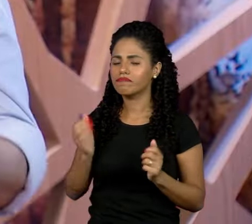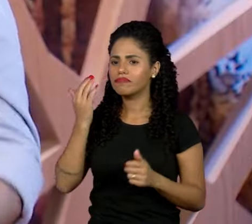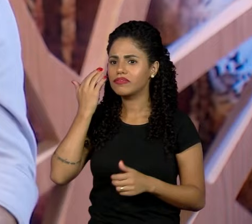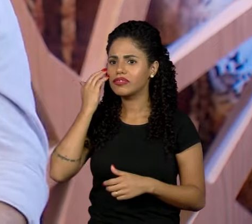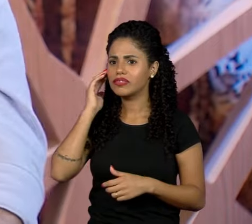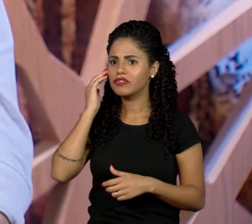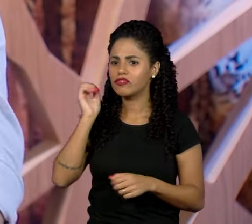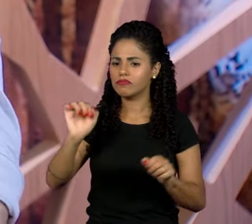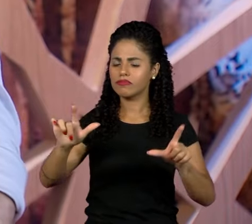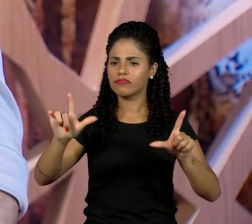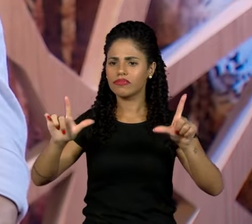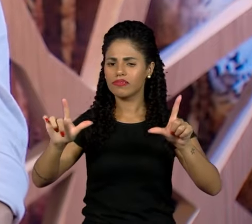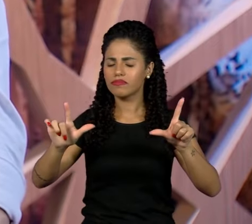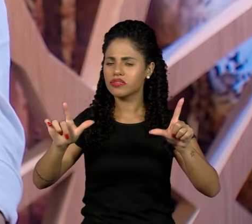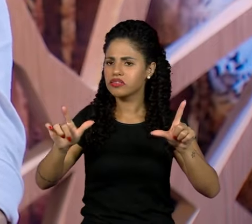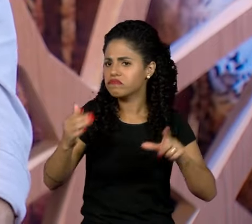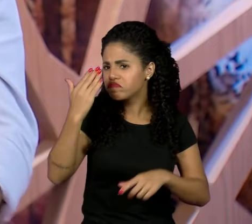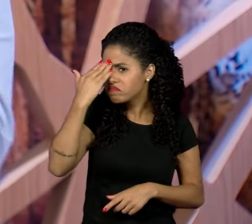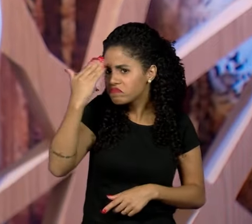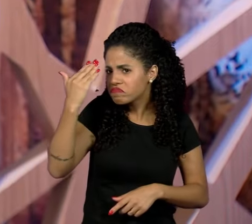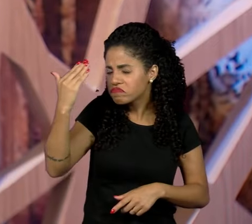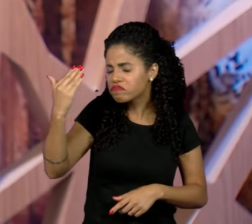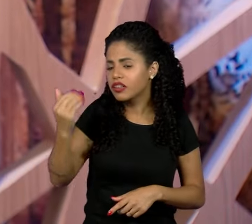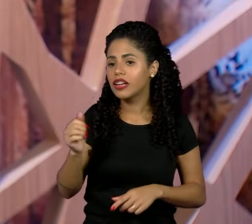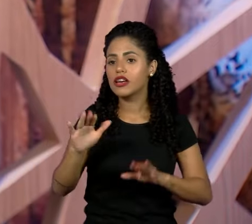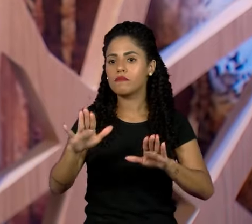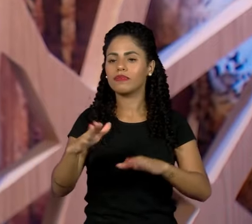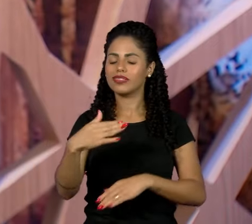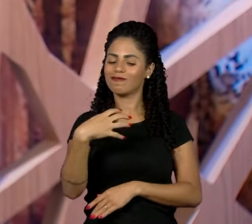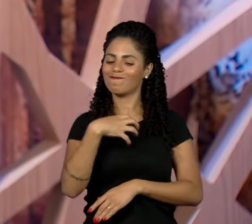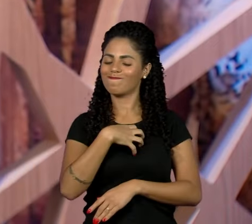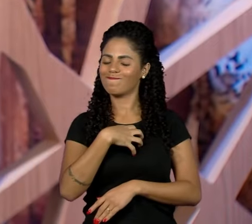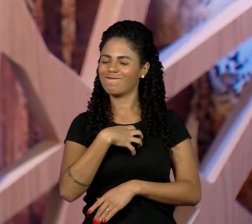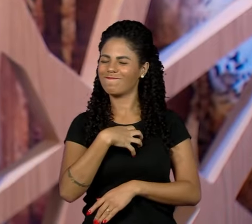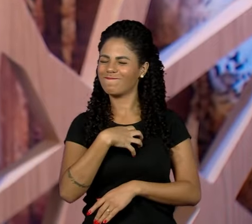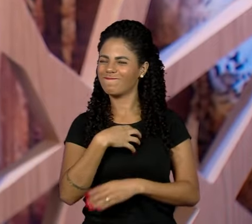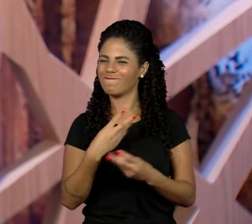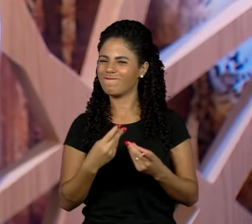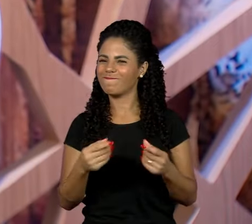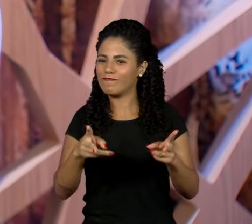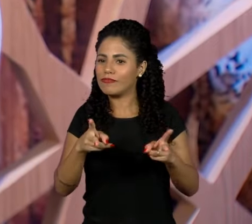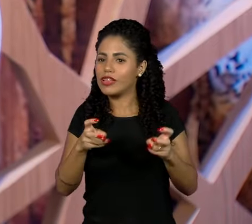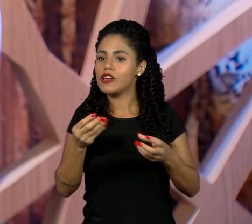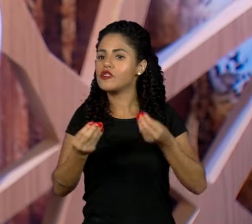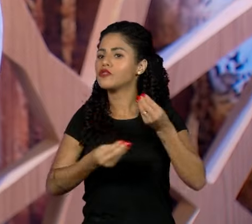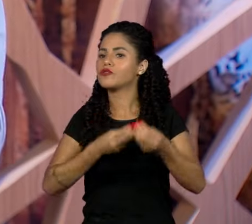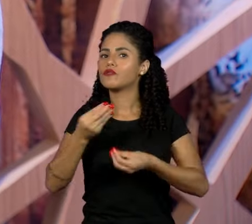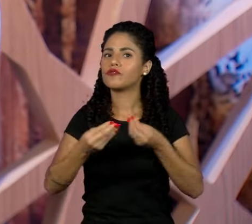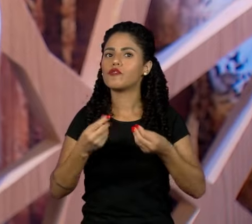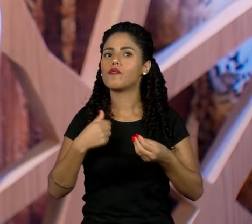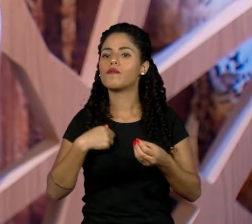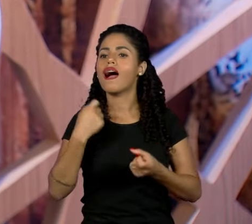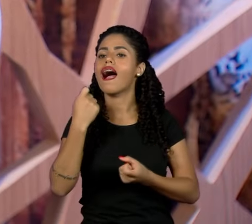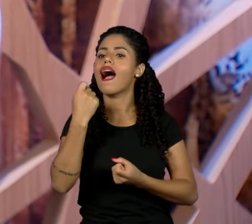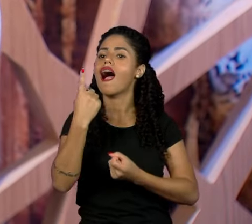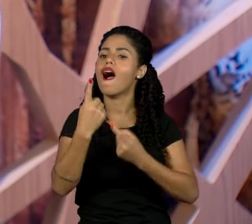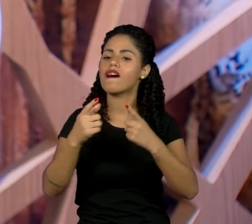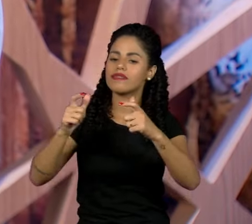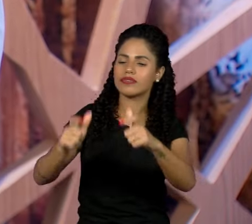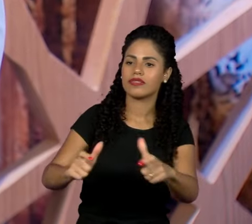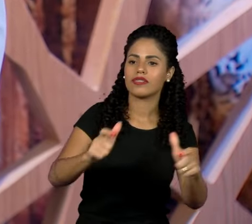estejamos numa televisão. Mas isso é um sintoma de como alguns